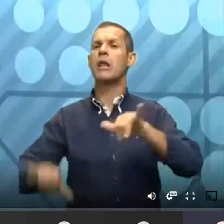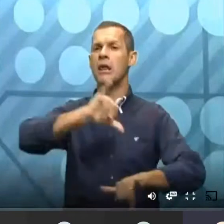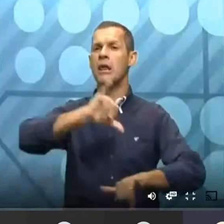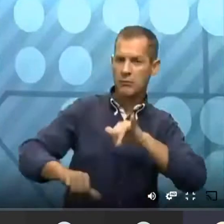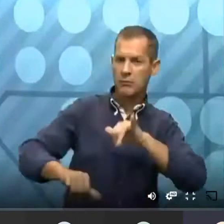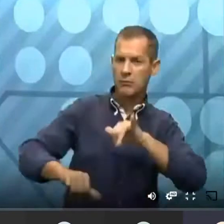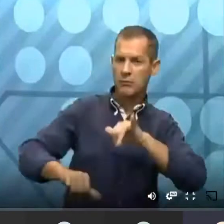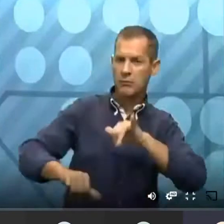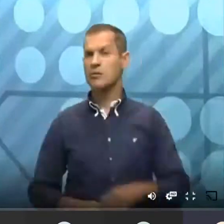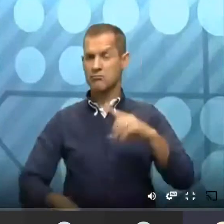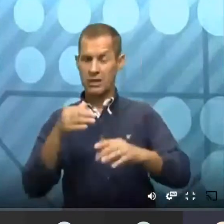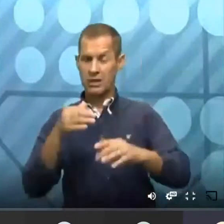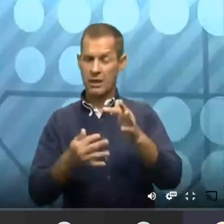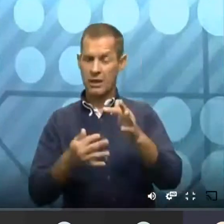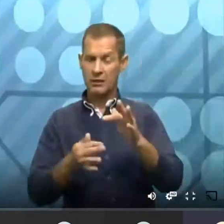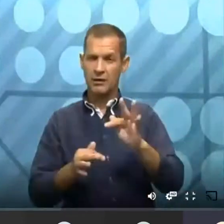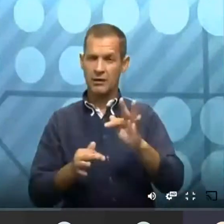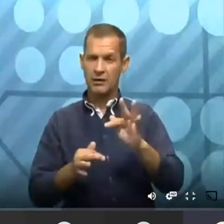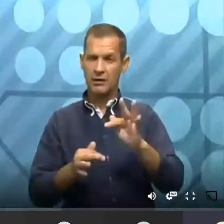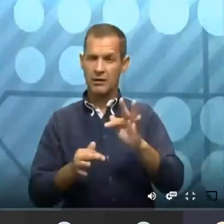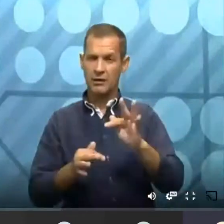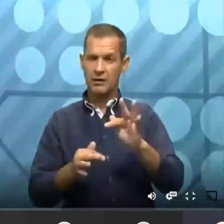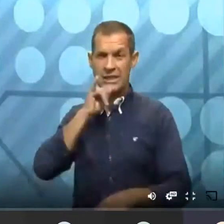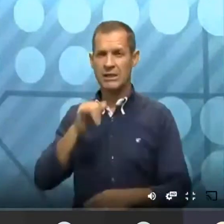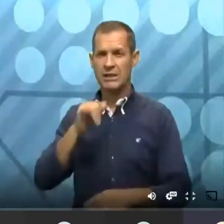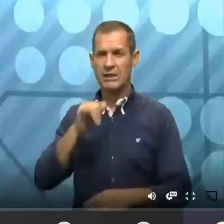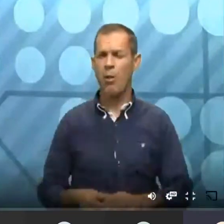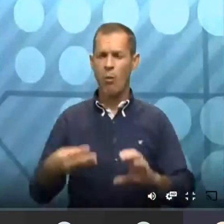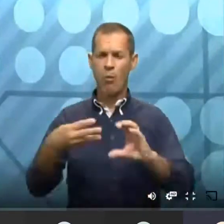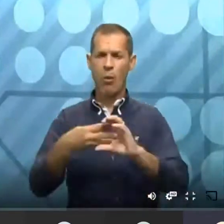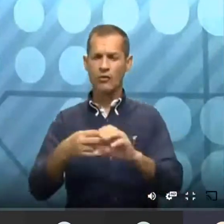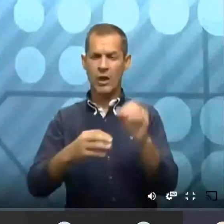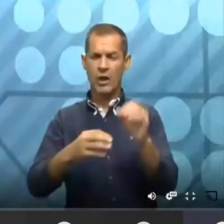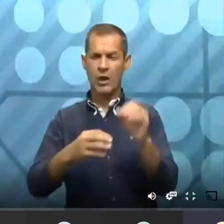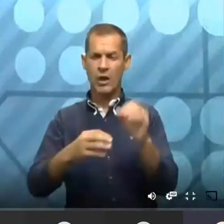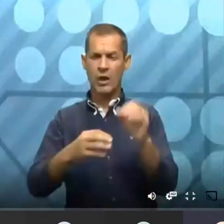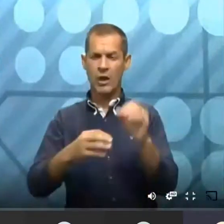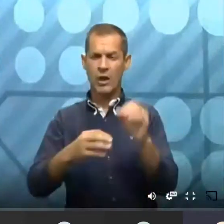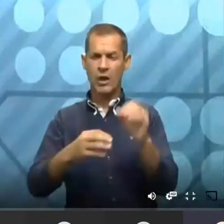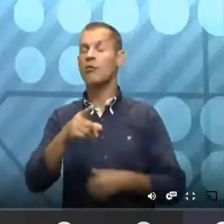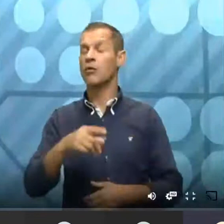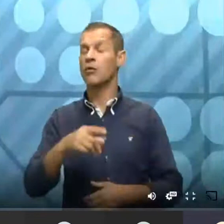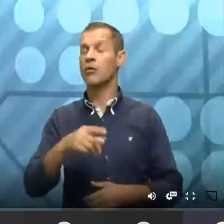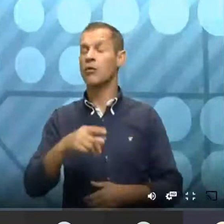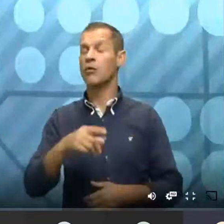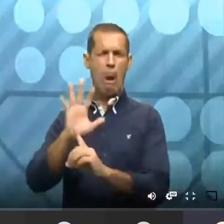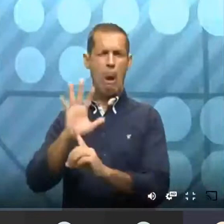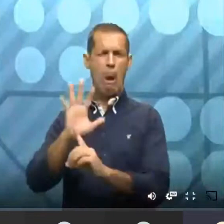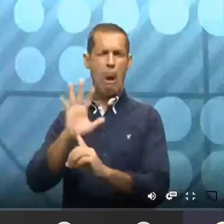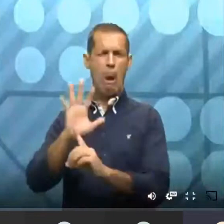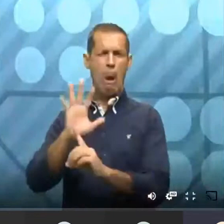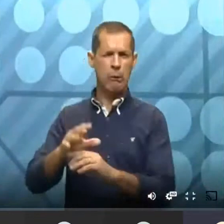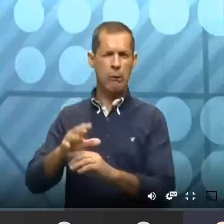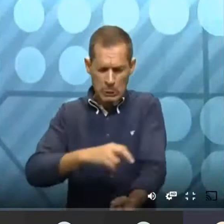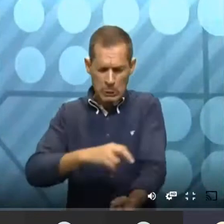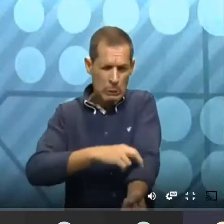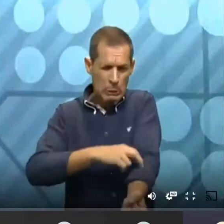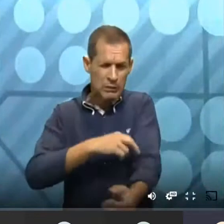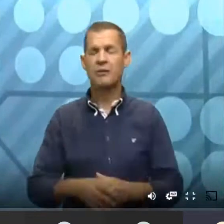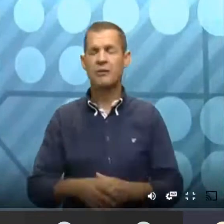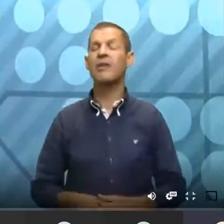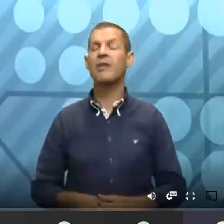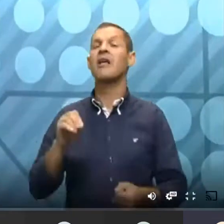químicos, físicos, né? Vamos dar exemplo aí, uma célula muscular, a qual que você provoca um